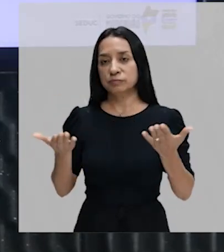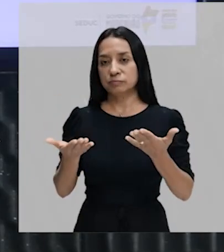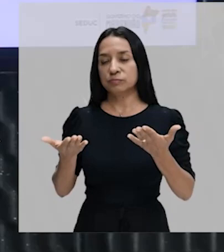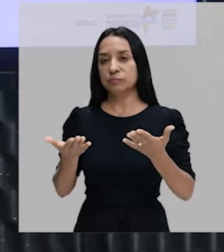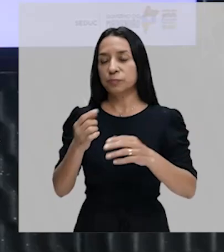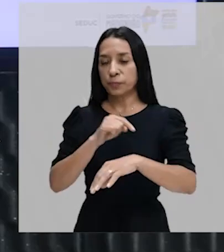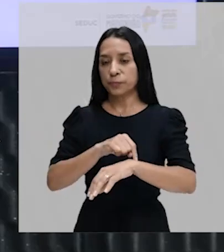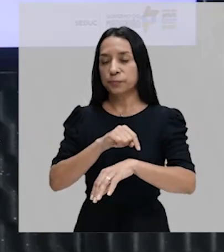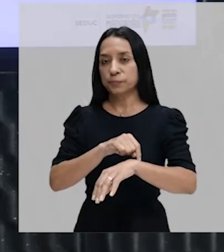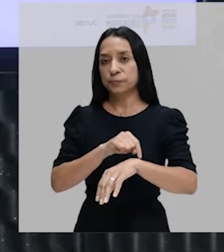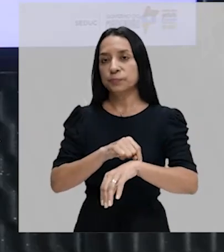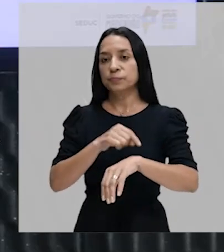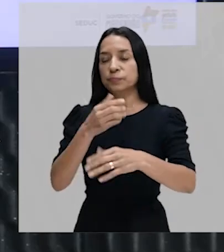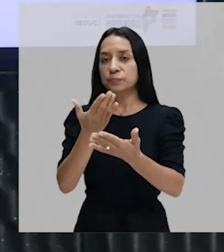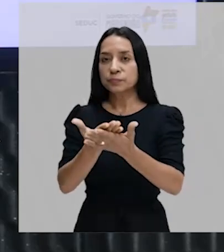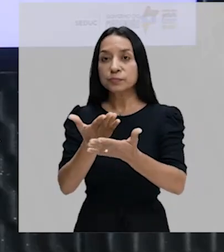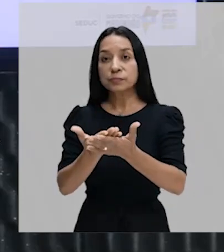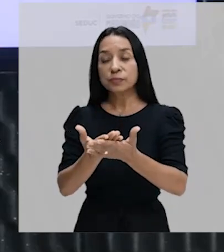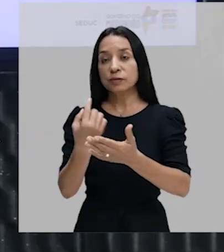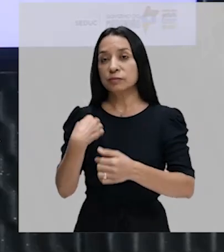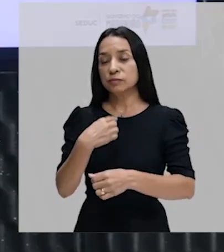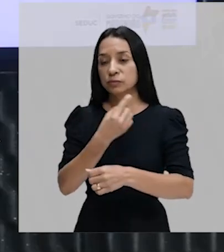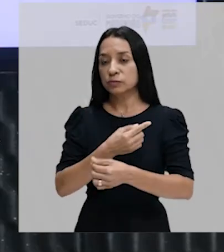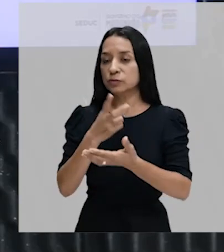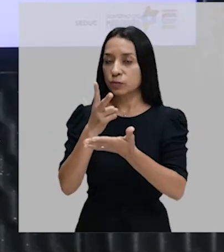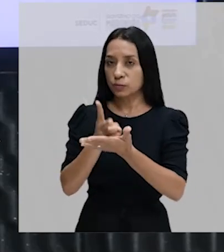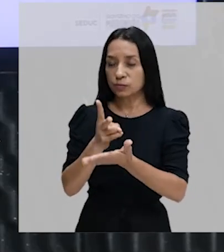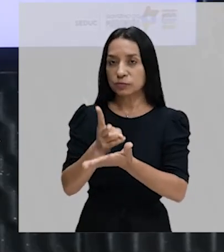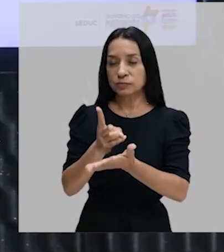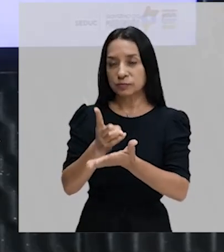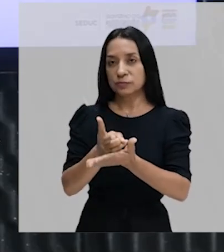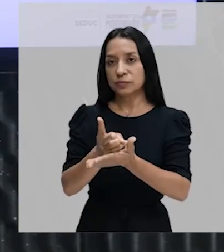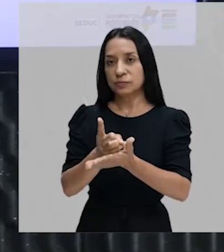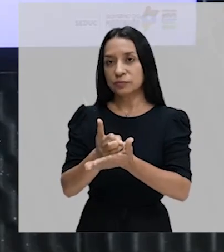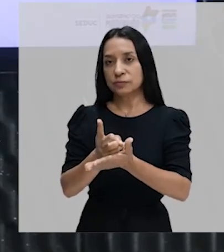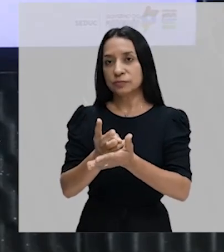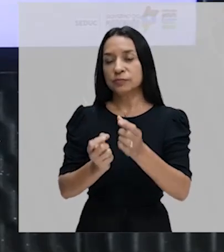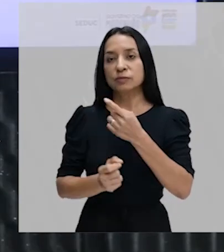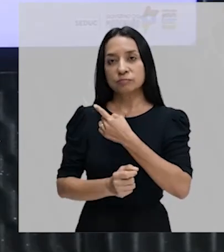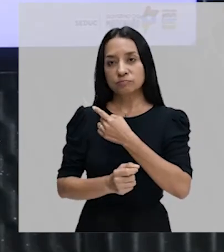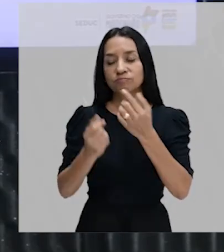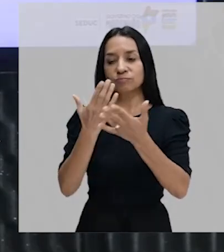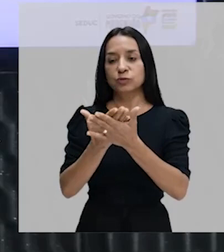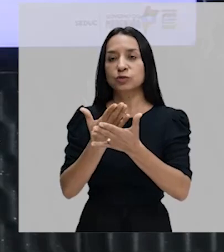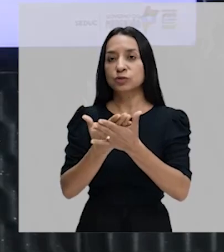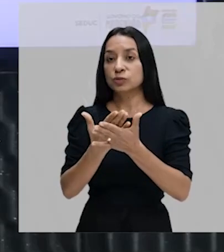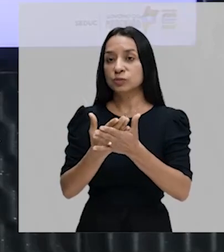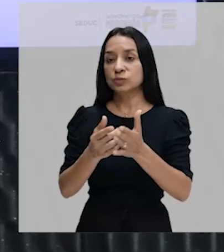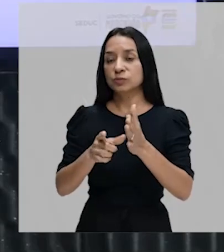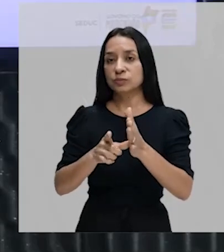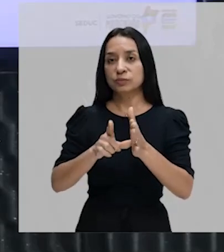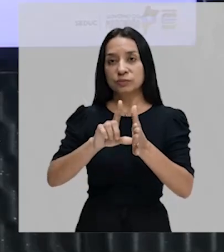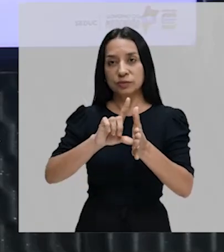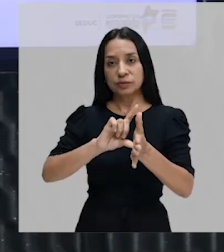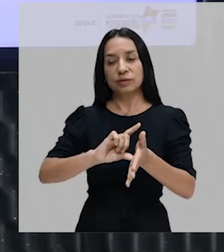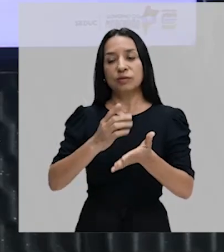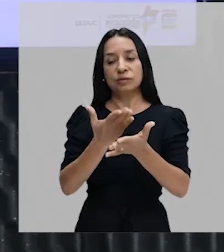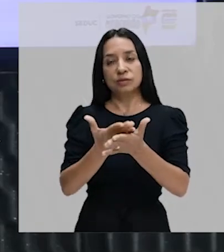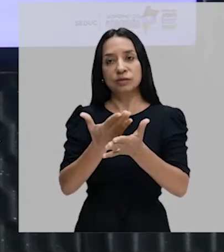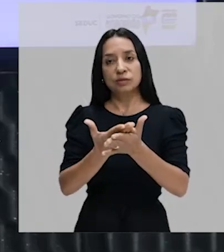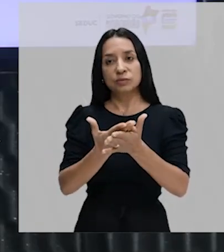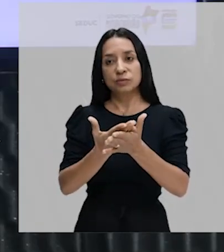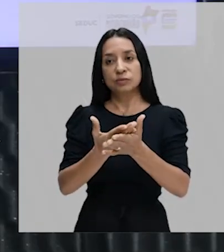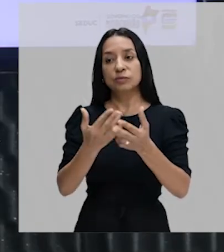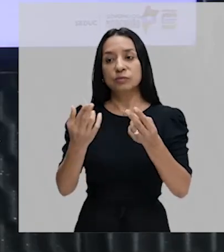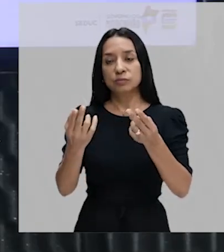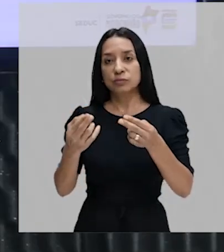nosso momento de estudo, nós estamos dando continuidade a aquele estudo da aula anterior que foi sobre igualdade de